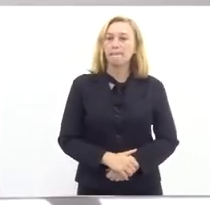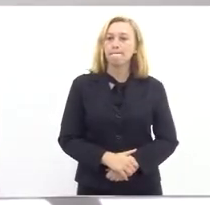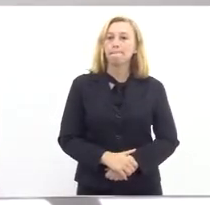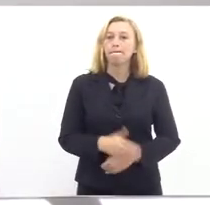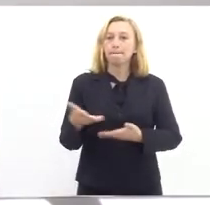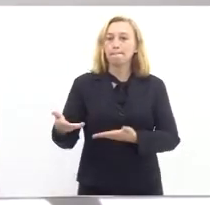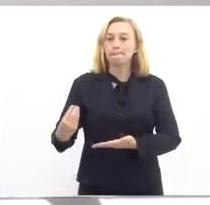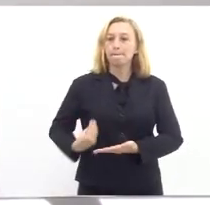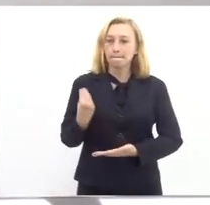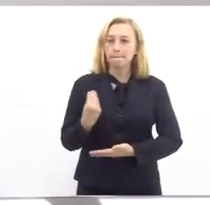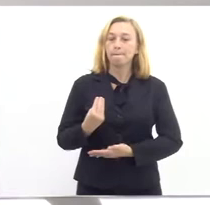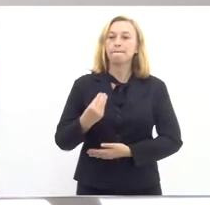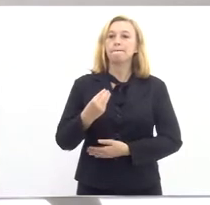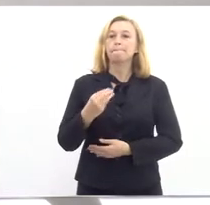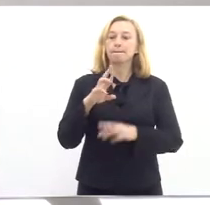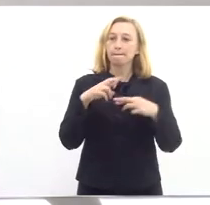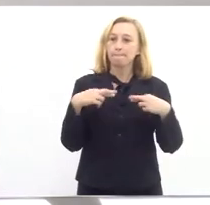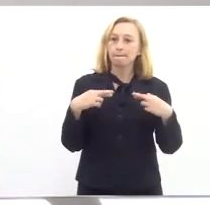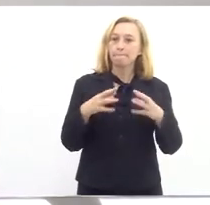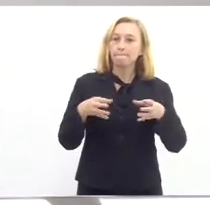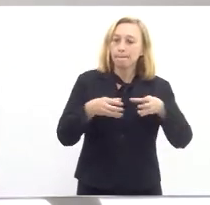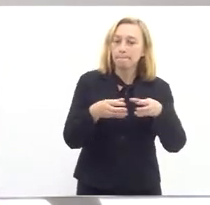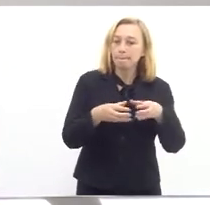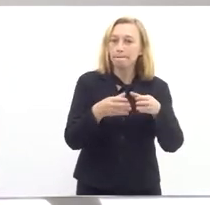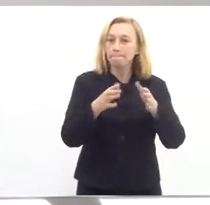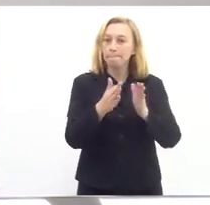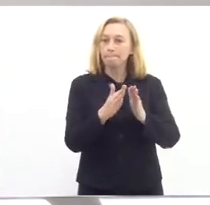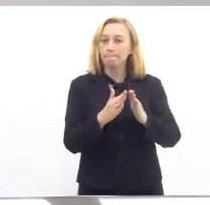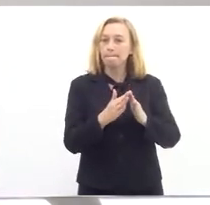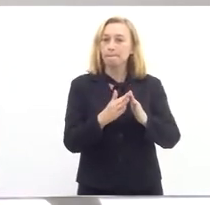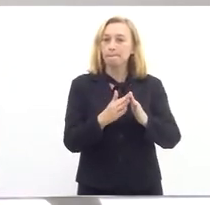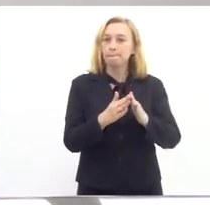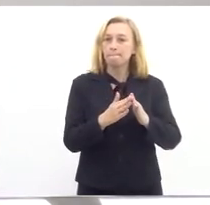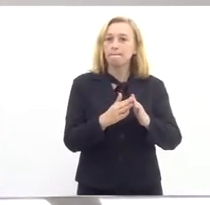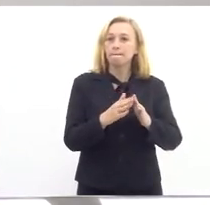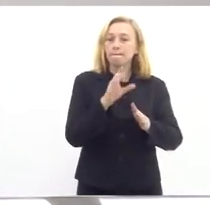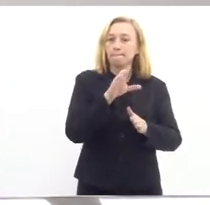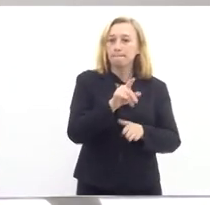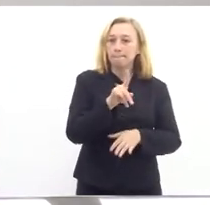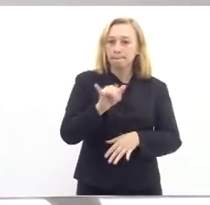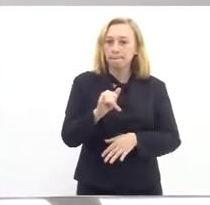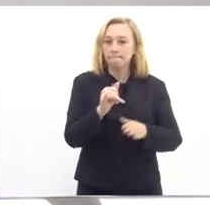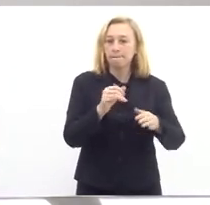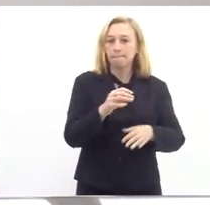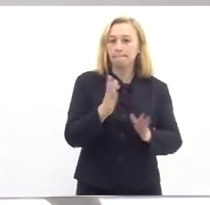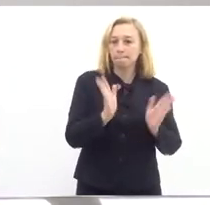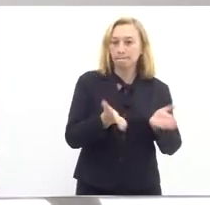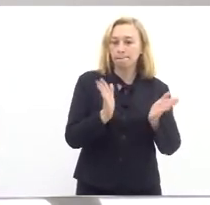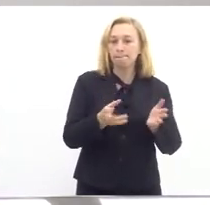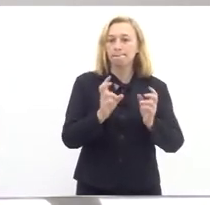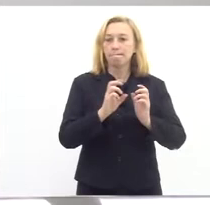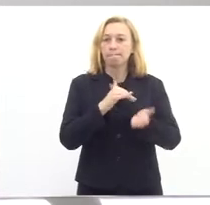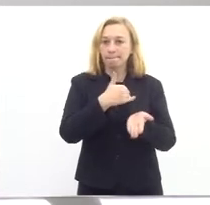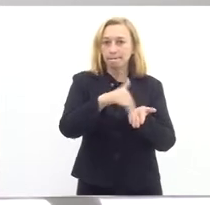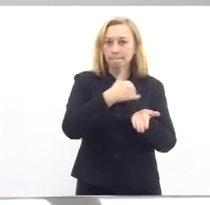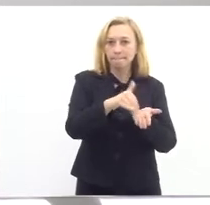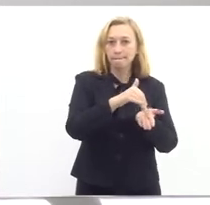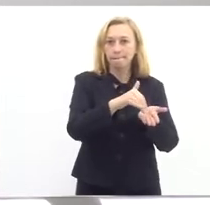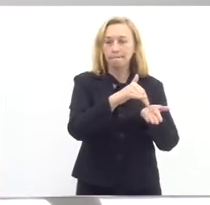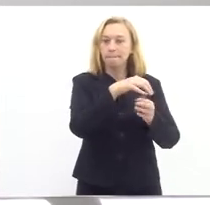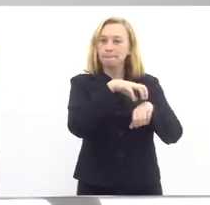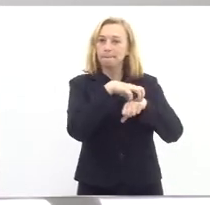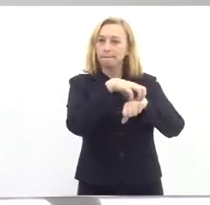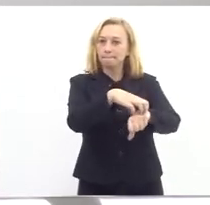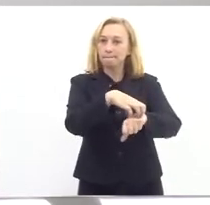Estão presentes nessa comissão parlamentar de inquérito no dia de hoje a secretária de Transporte, que está aqui representada pelo